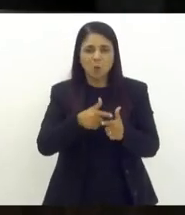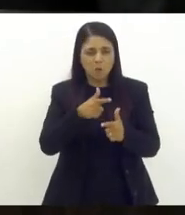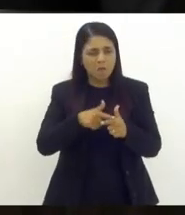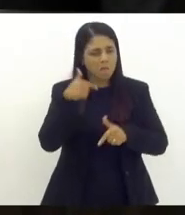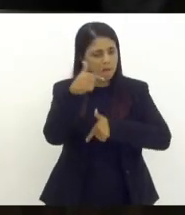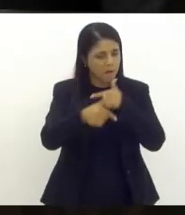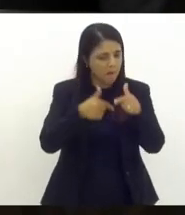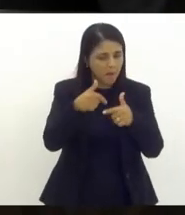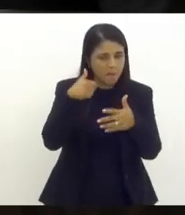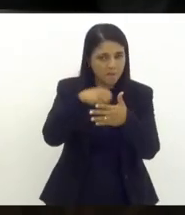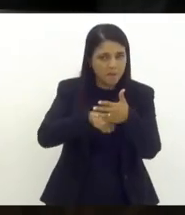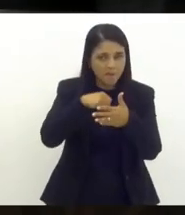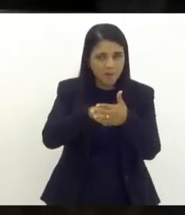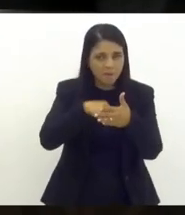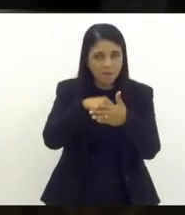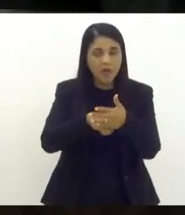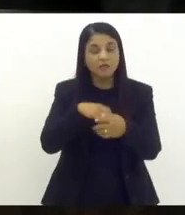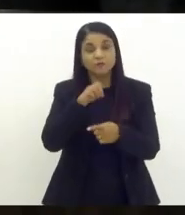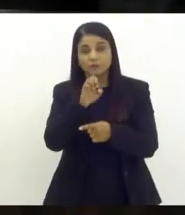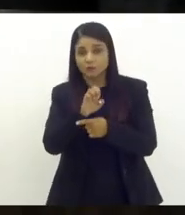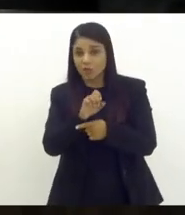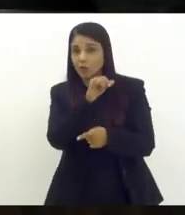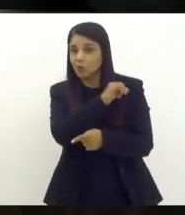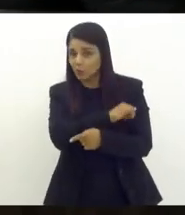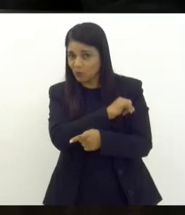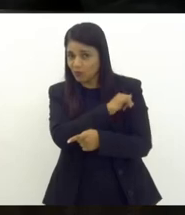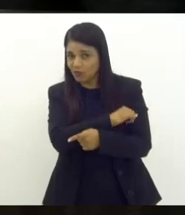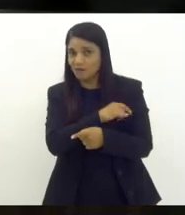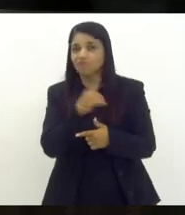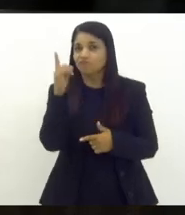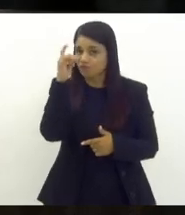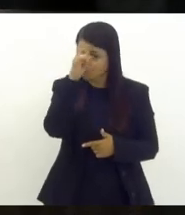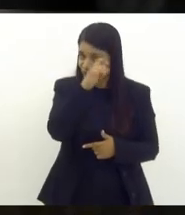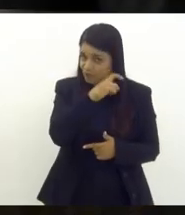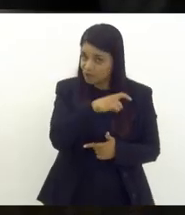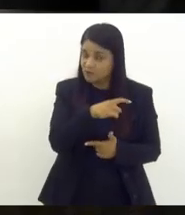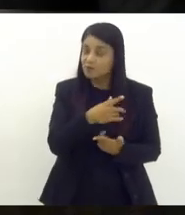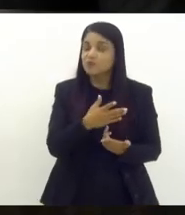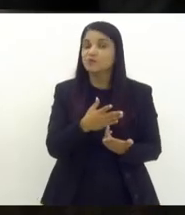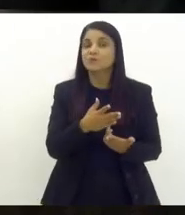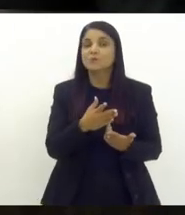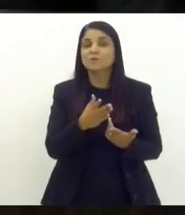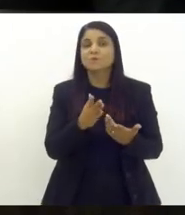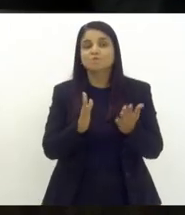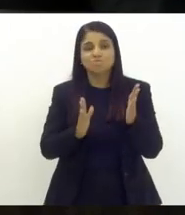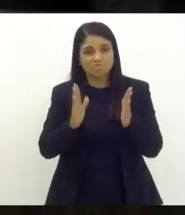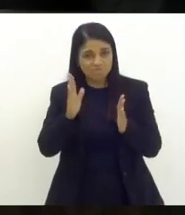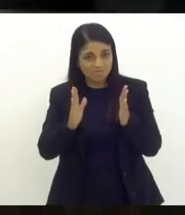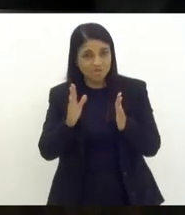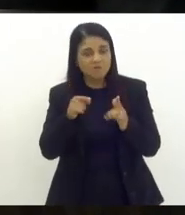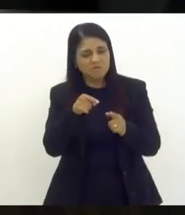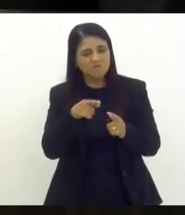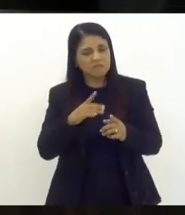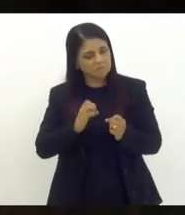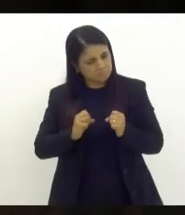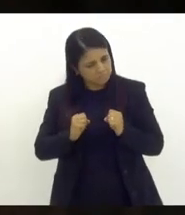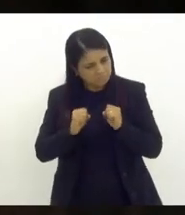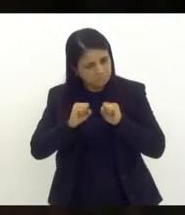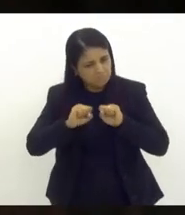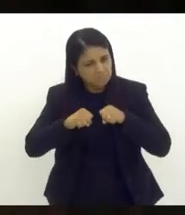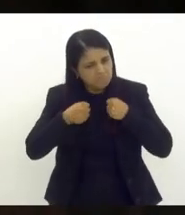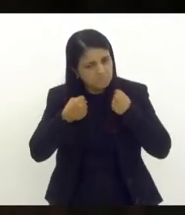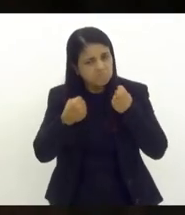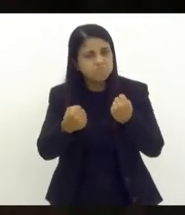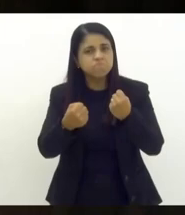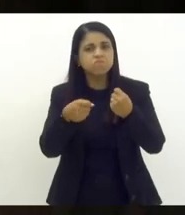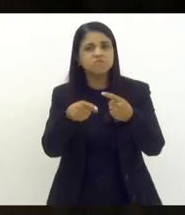eh de um estado que vem passando por situações difíceis mas mesmo assim você tem mostrado a sua garra a quarta